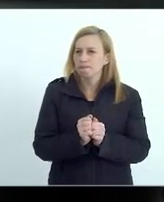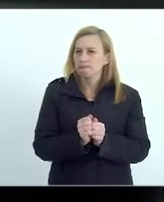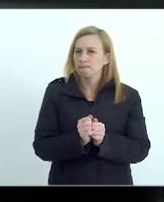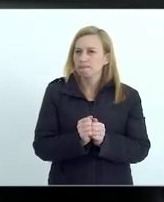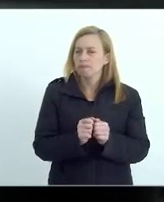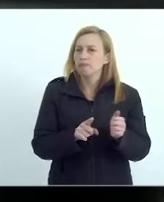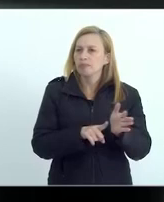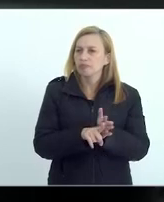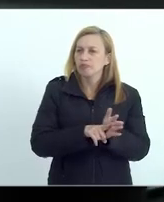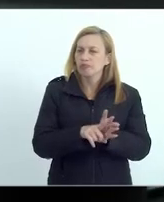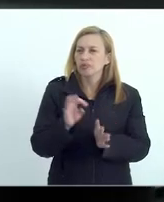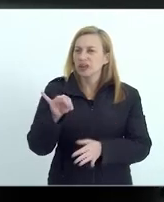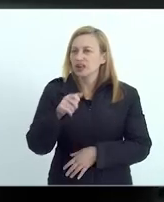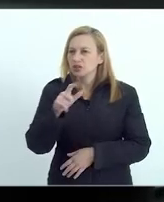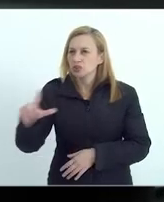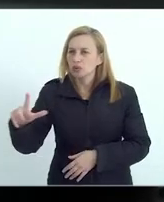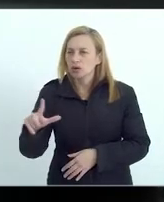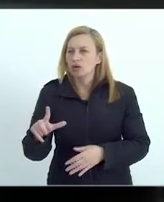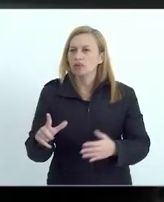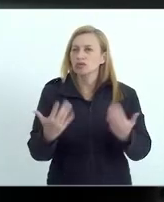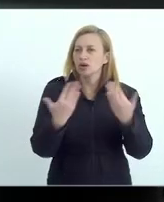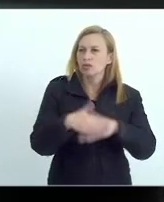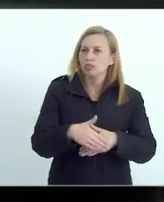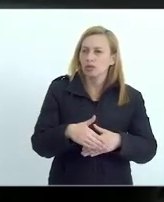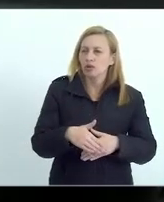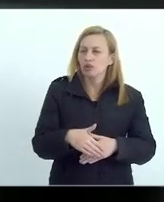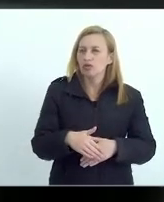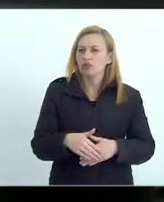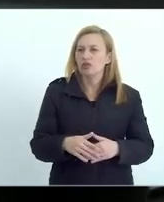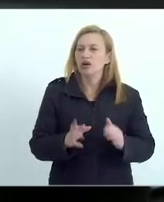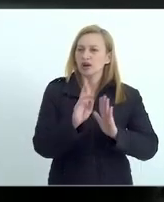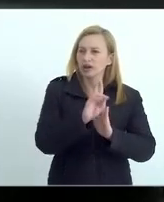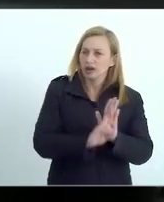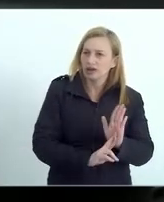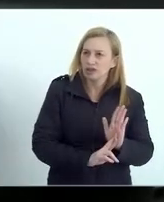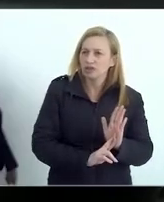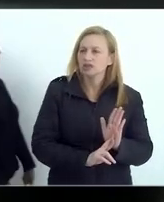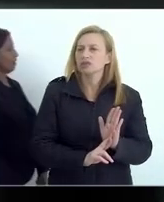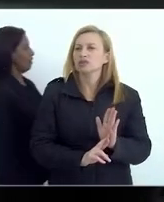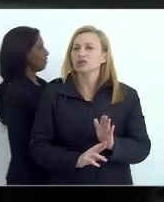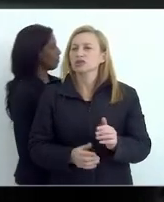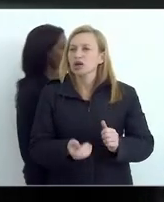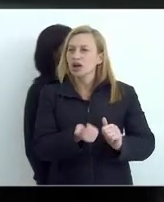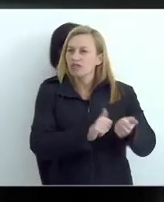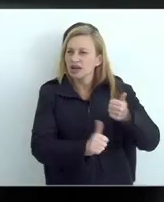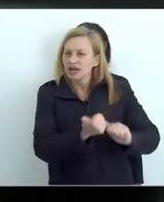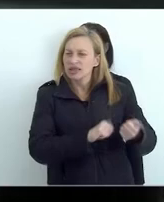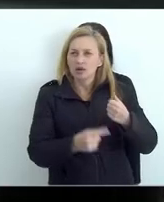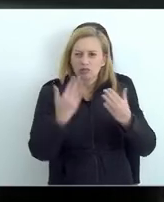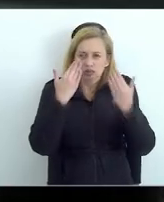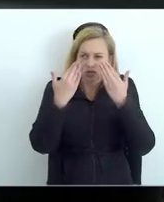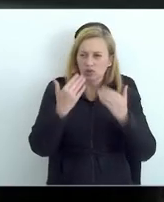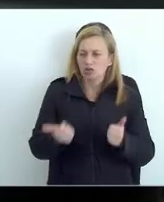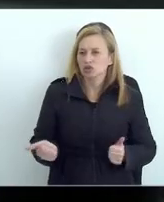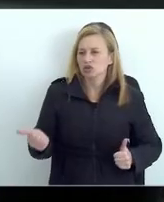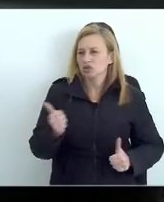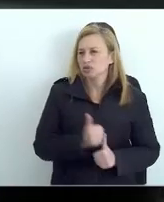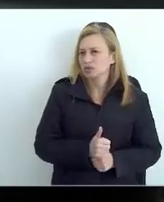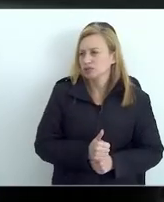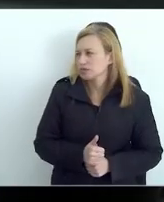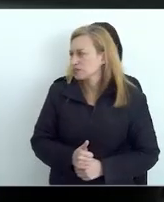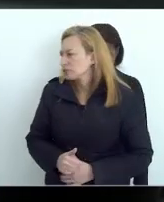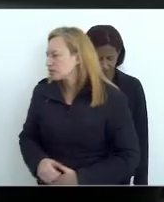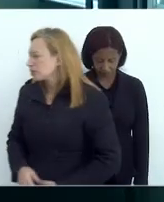O que é exame intelectual aplicação da prova objetiva e redação avaliação psicológica o exame